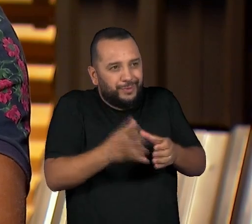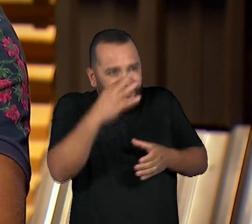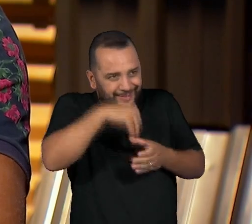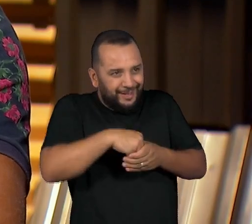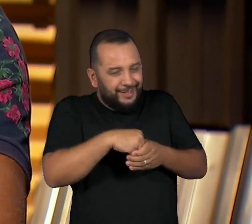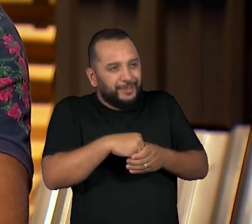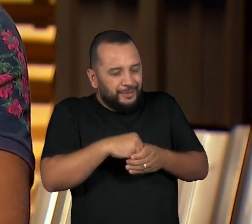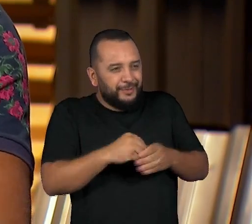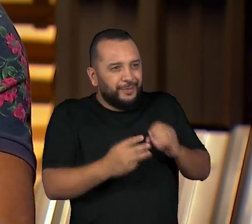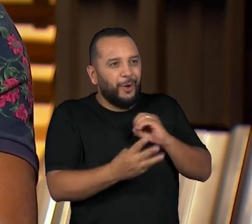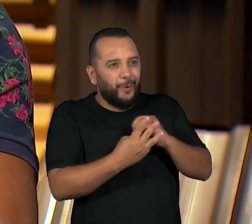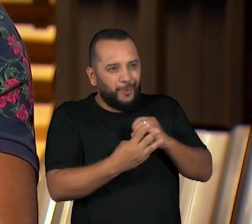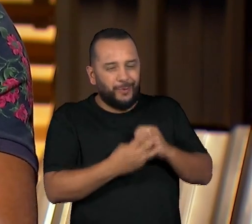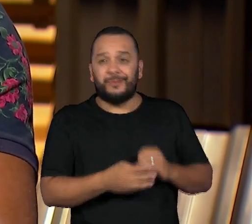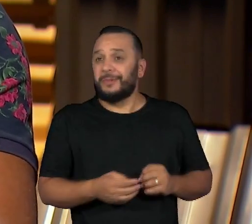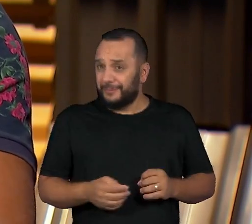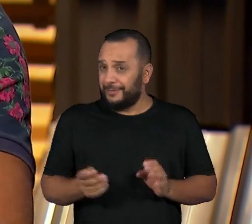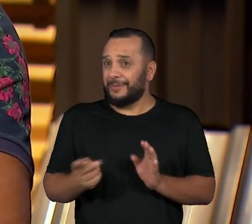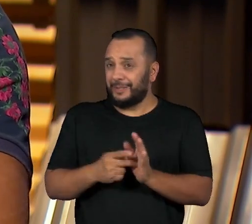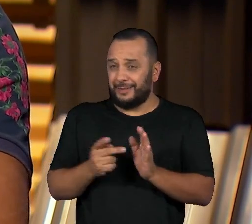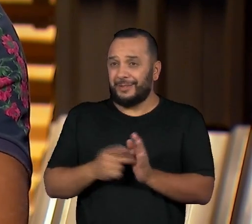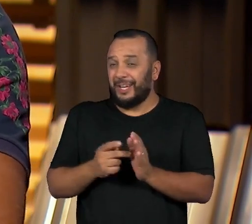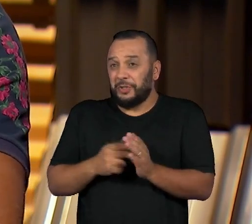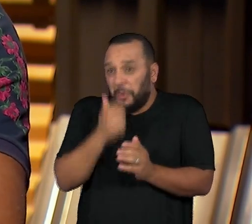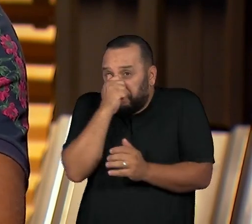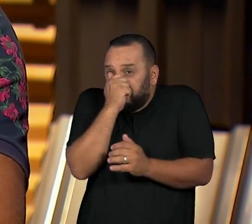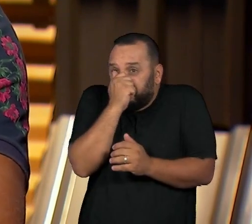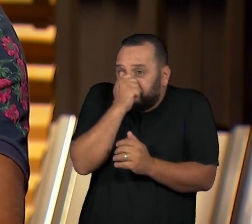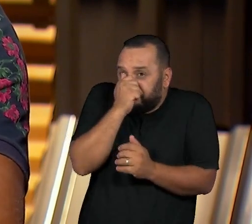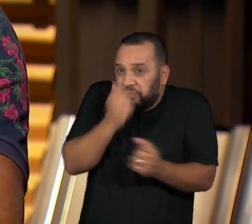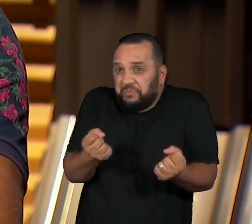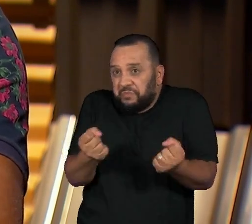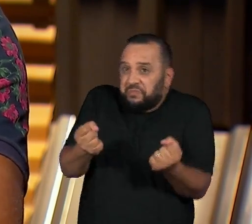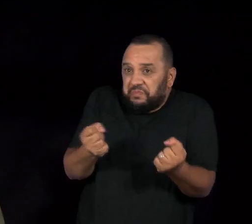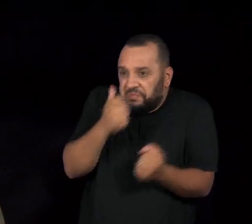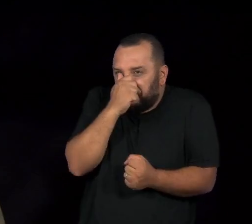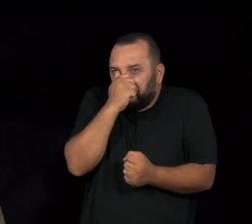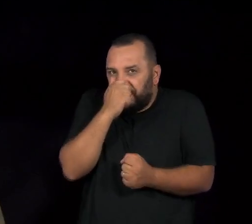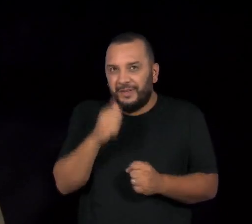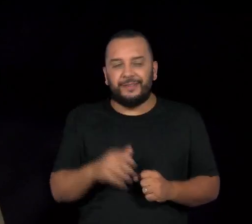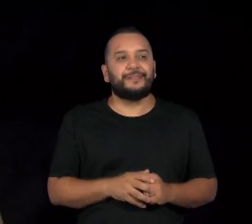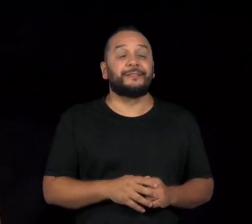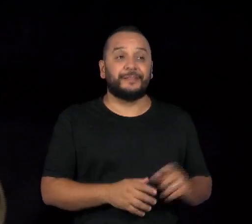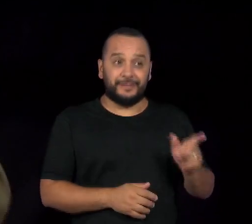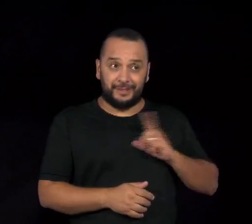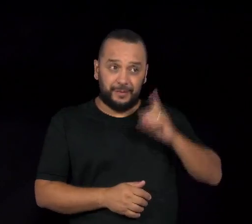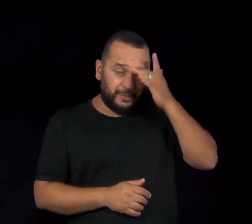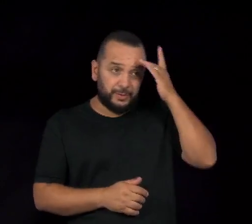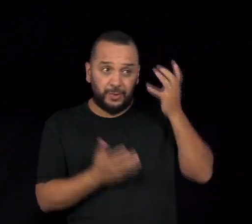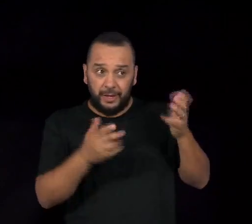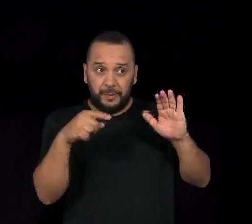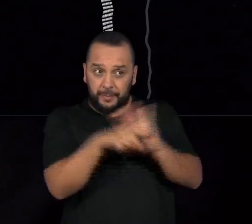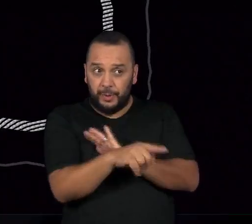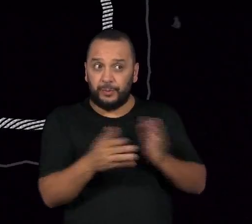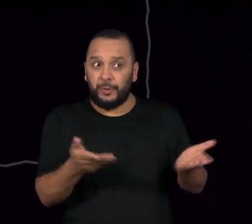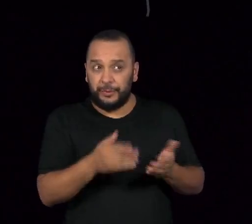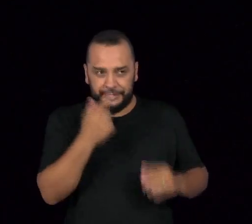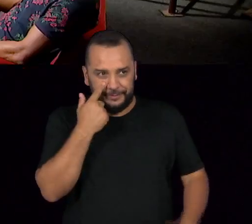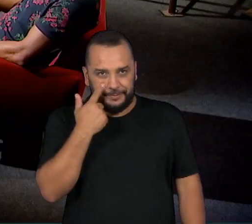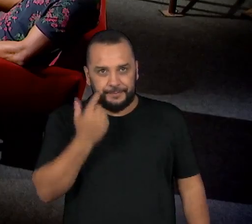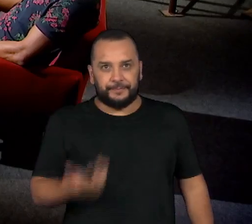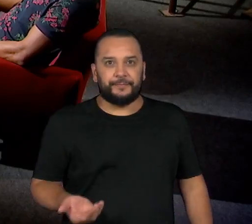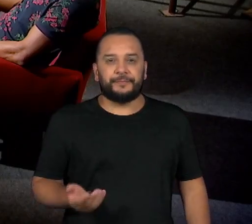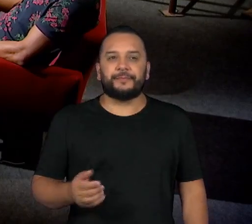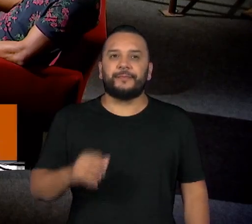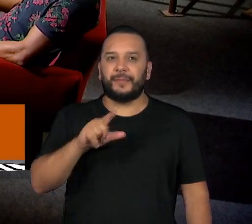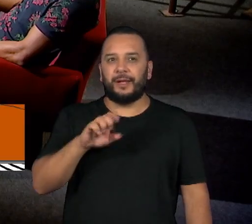Kombi e tal. Foi todo mundo dentro de uma lata de sardinha, todo mundo espremido. Tem muita gente querendo te fazer pergunta aqui hoje, viu?